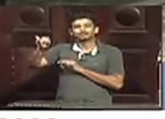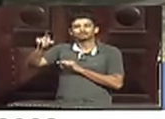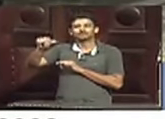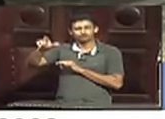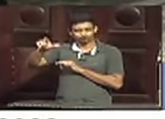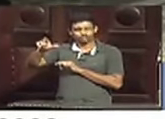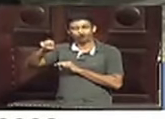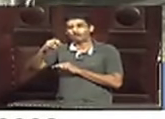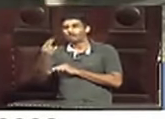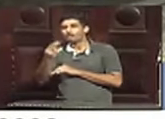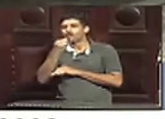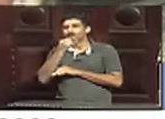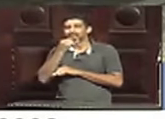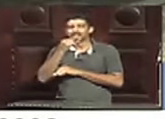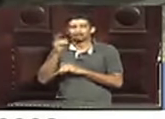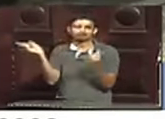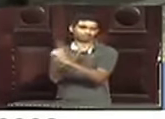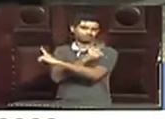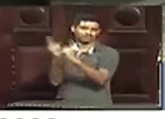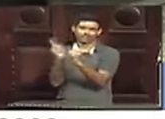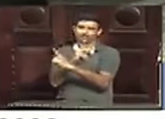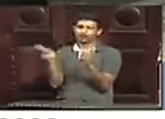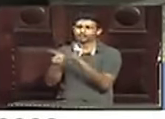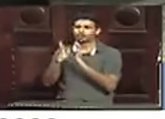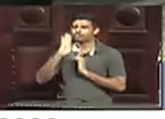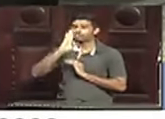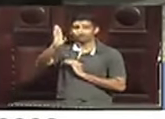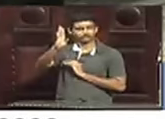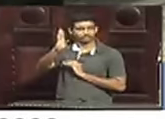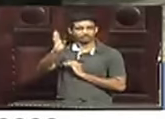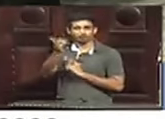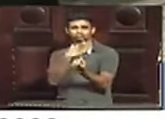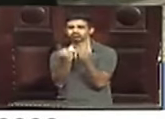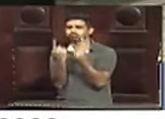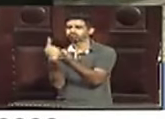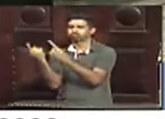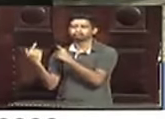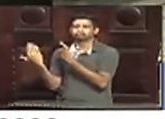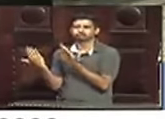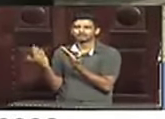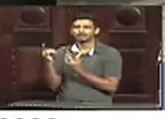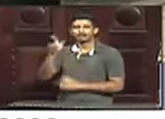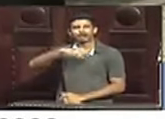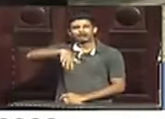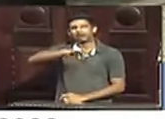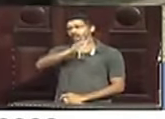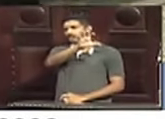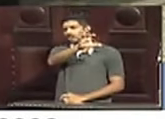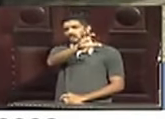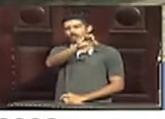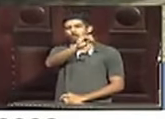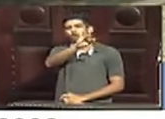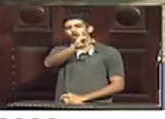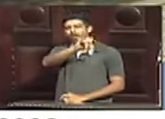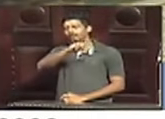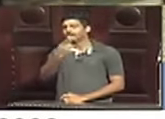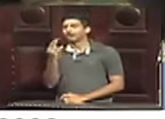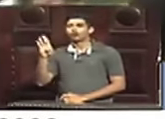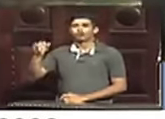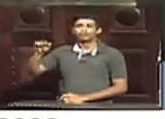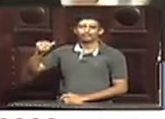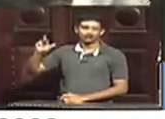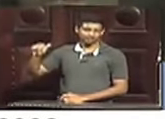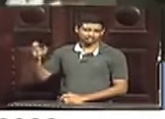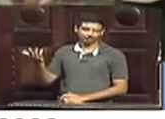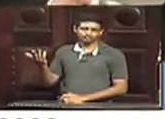Janeiro, ou alguma das vias principais da Zona Oeste, em caminho da Barra da Tijuca,